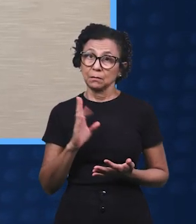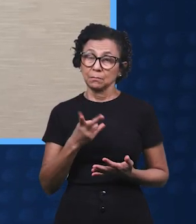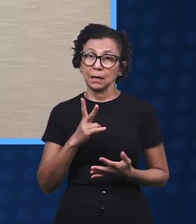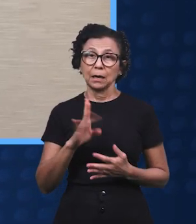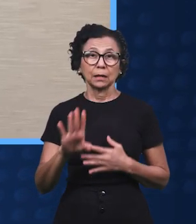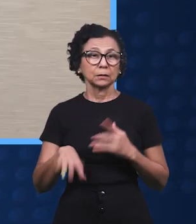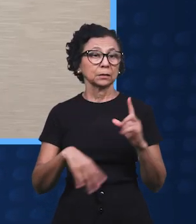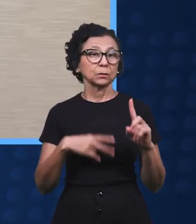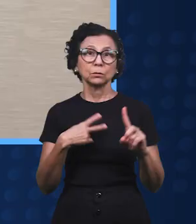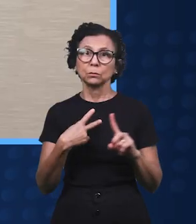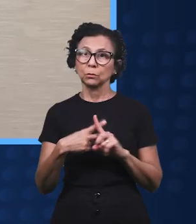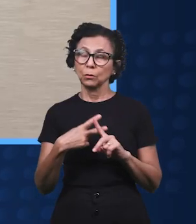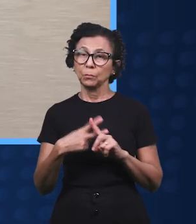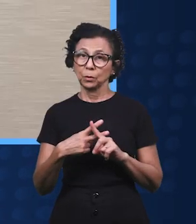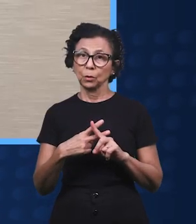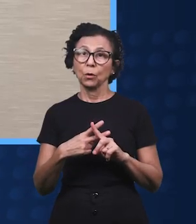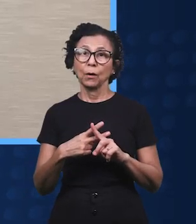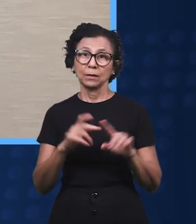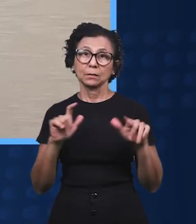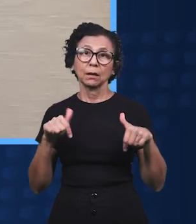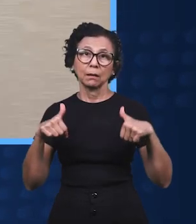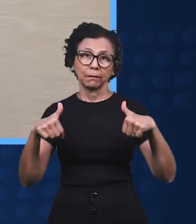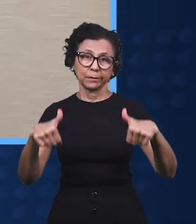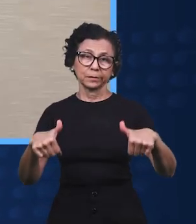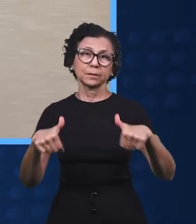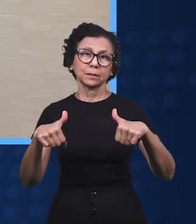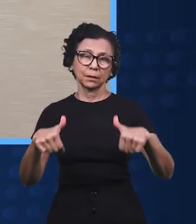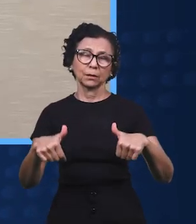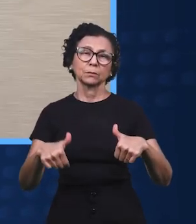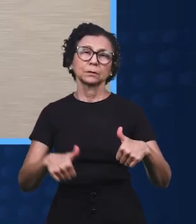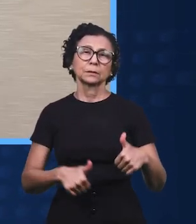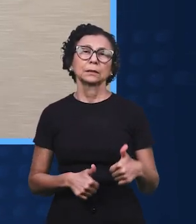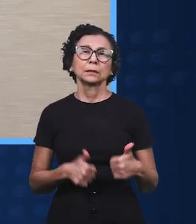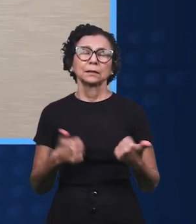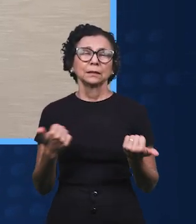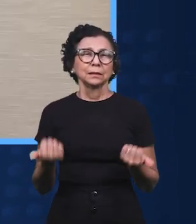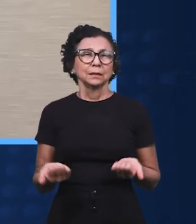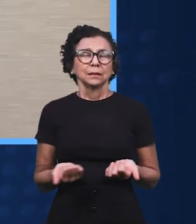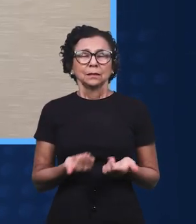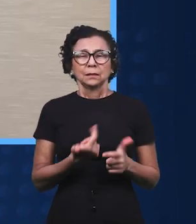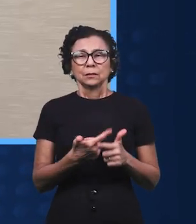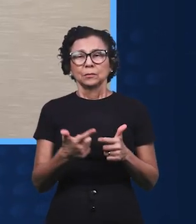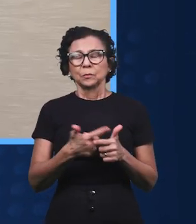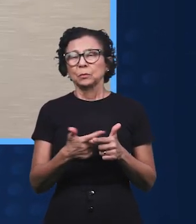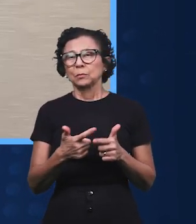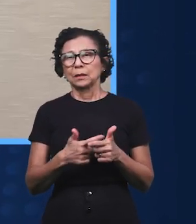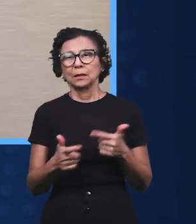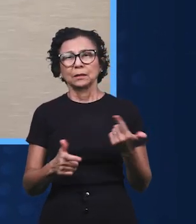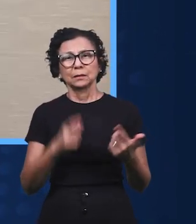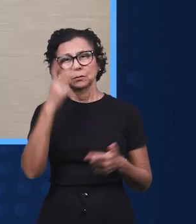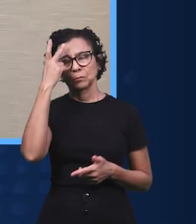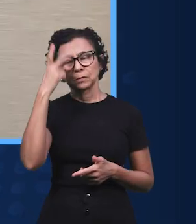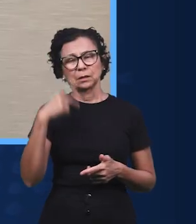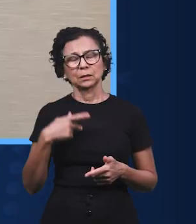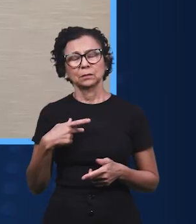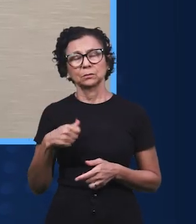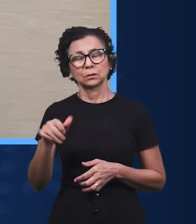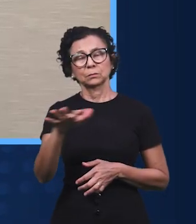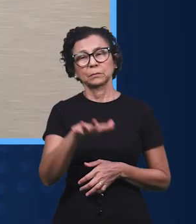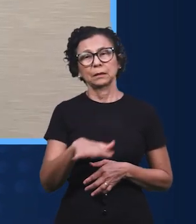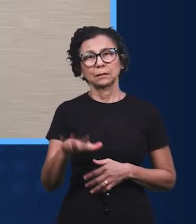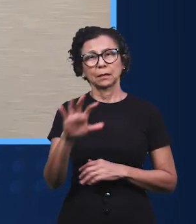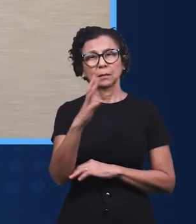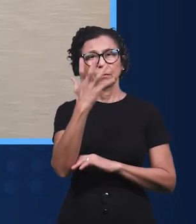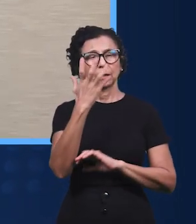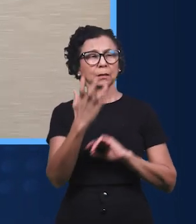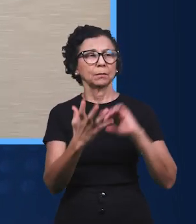cada dia mais esses problemas de enchente por todos esses fatores humanos, ambientais,